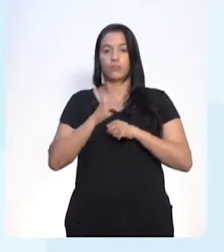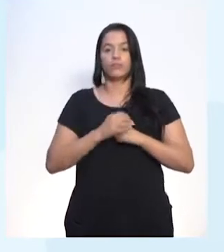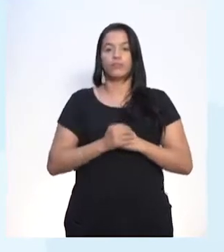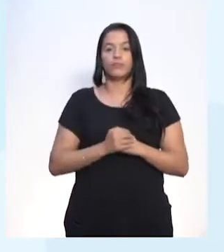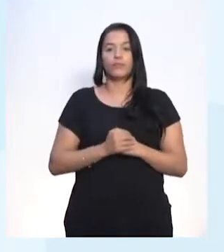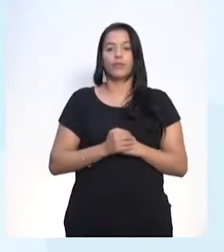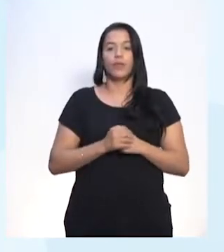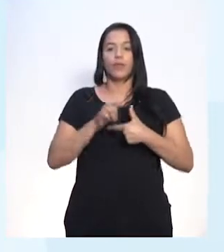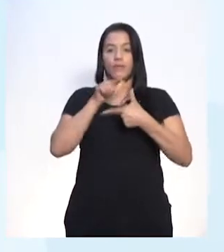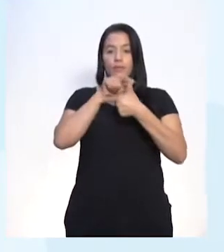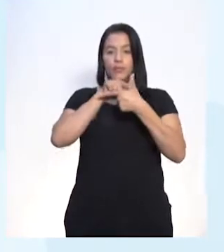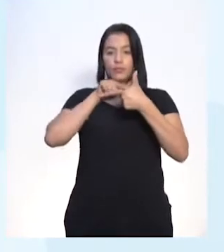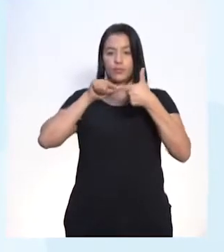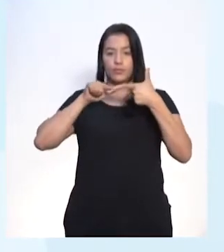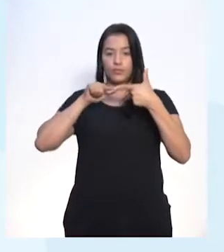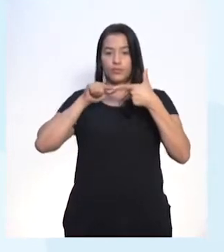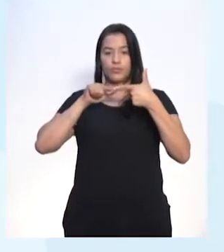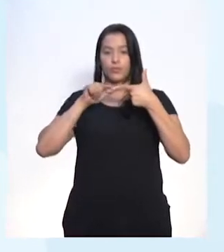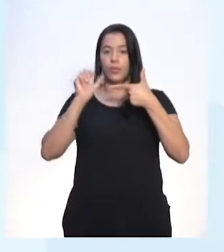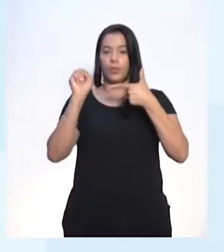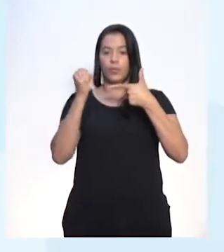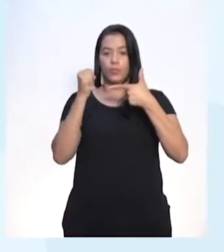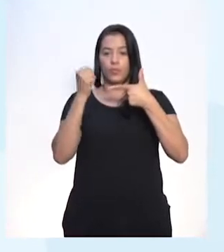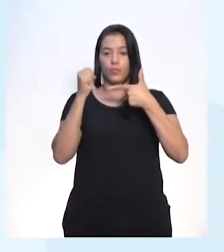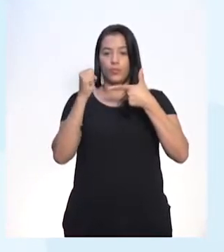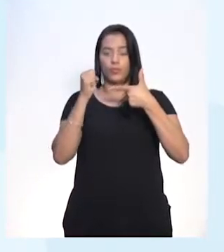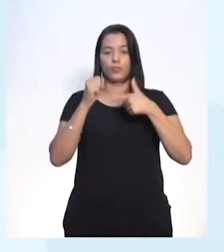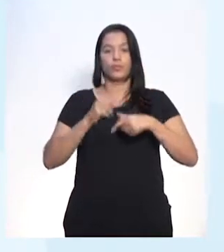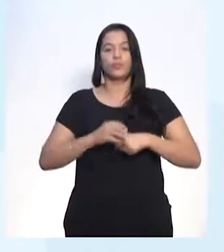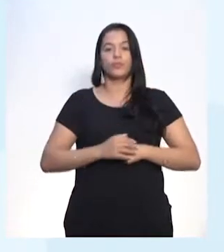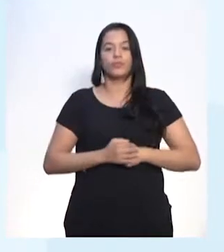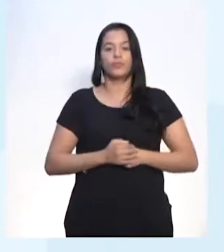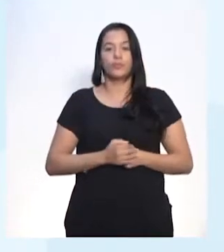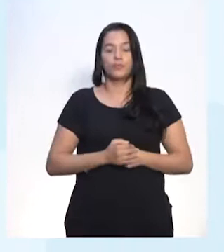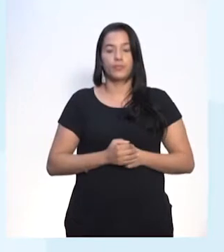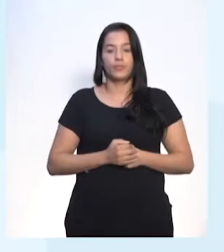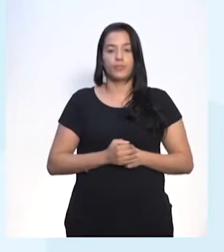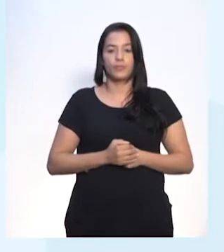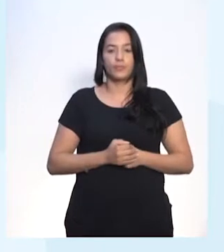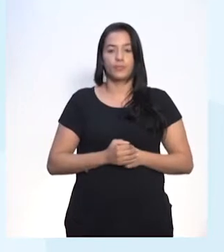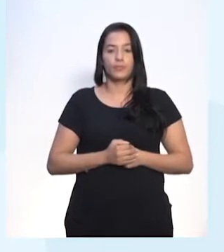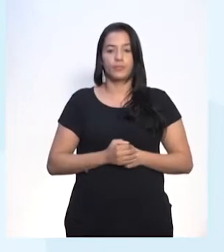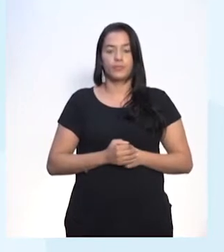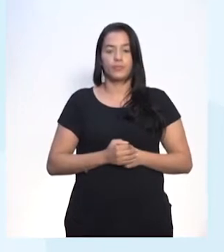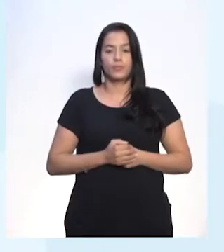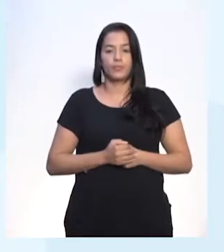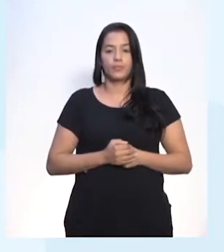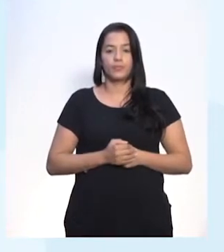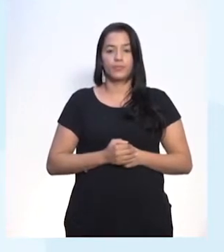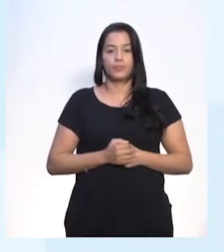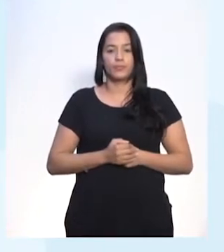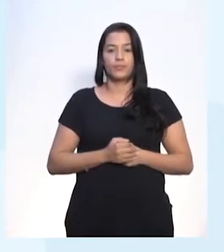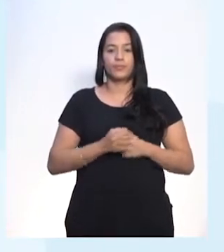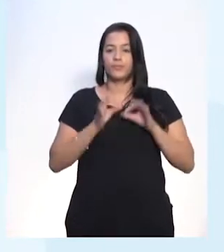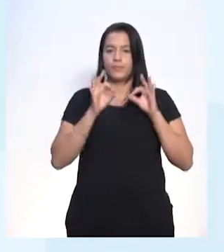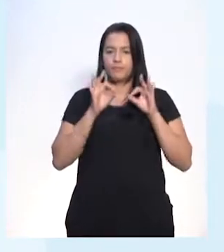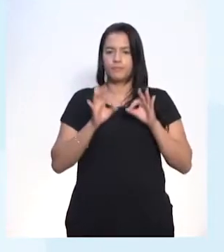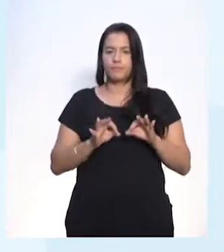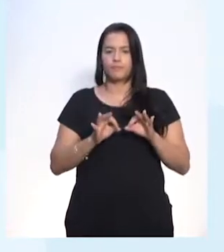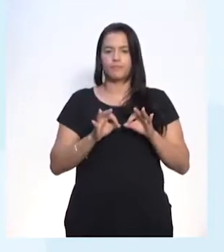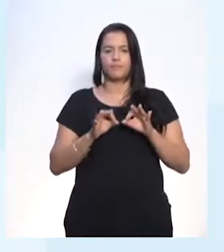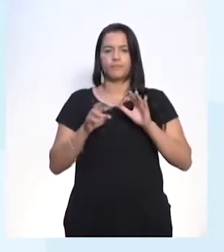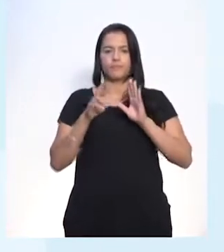vou dividir pelo cateto que forma o ângulo beta, que é o 8. Vou seguir esta